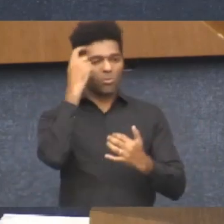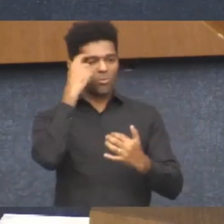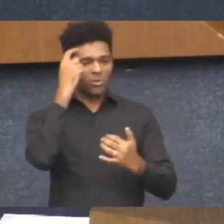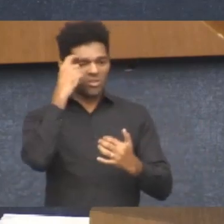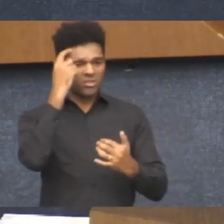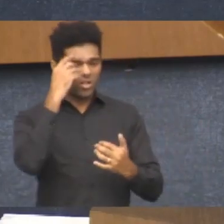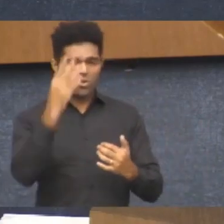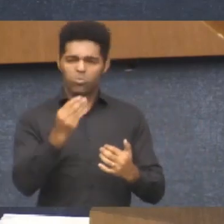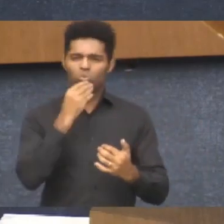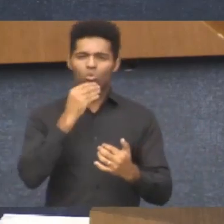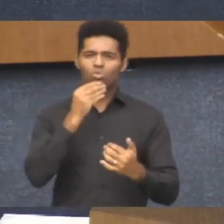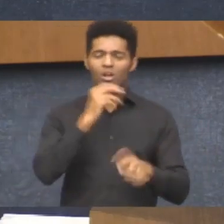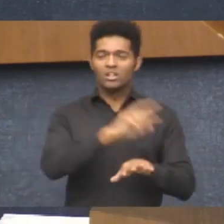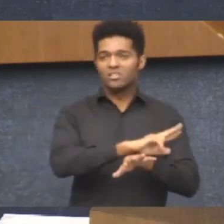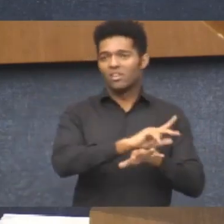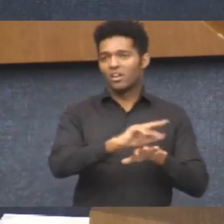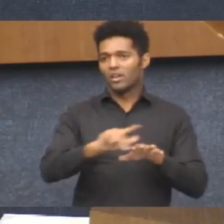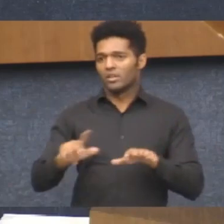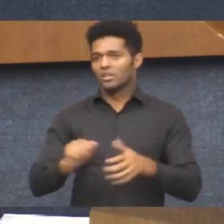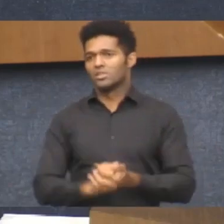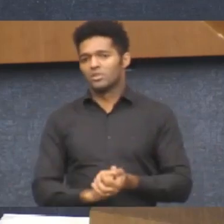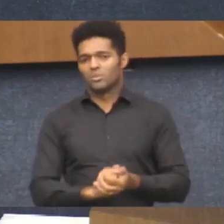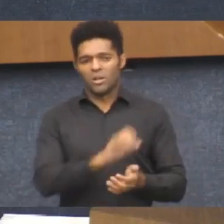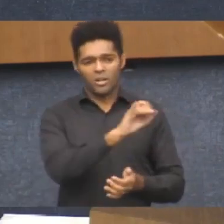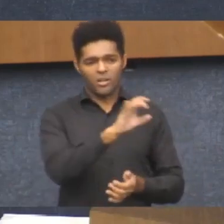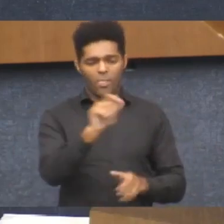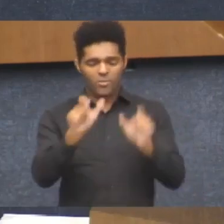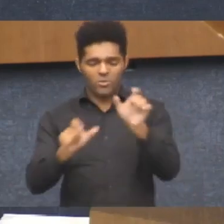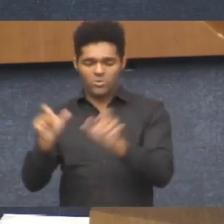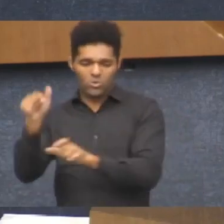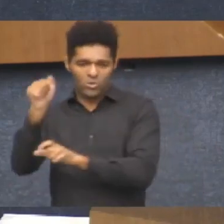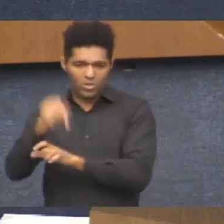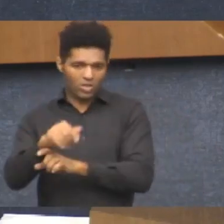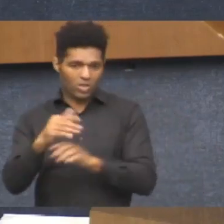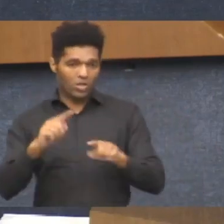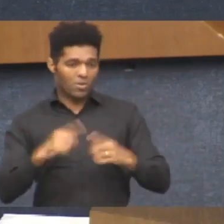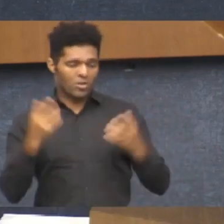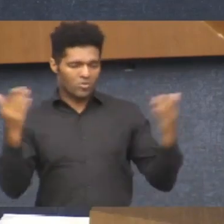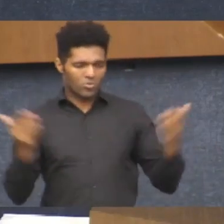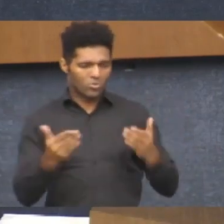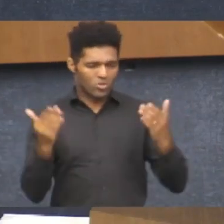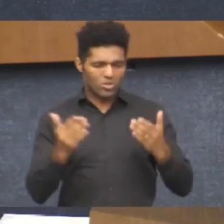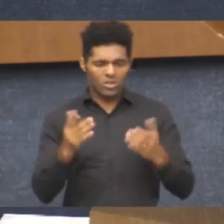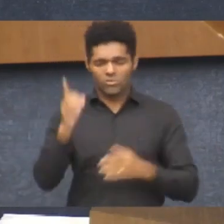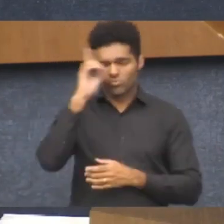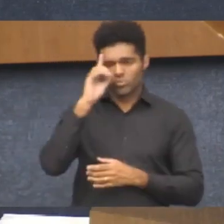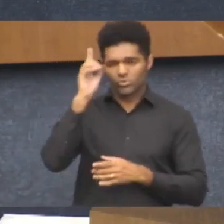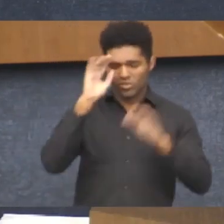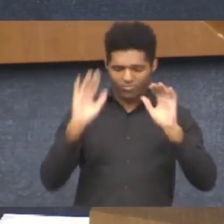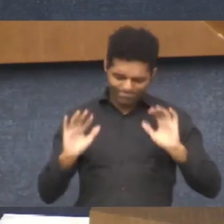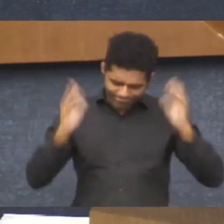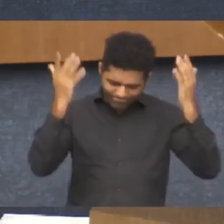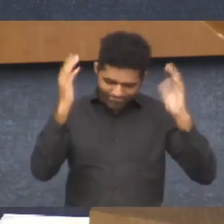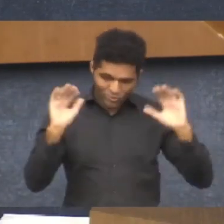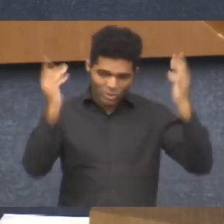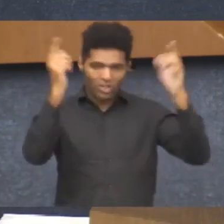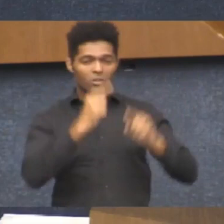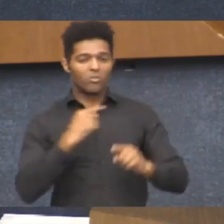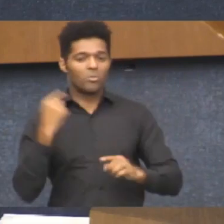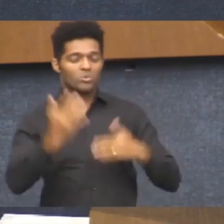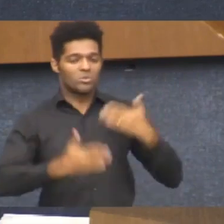vocês que estão aqui. Mas hoje é dia de celebrar, né? Vamos nos alegrar de estarmos juntos. E queria